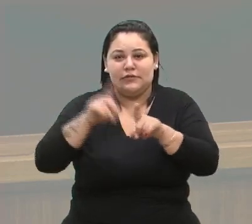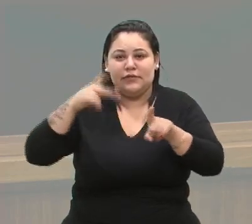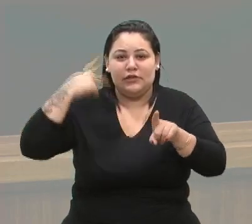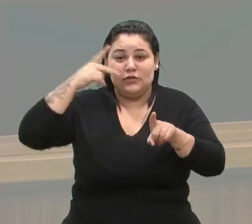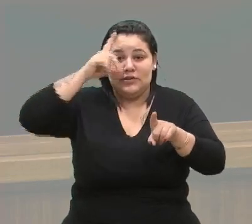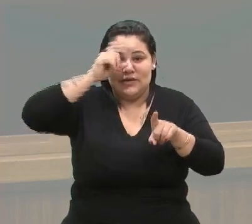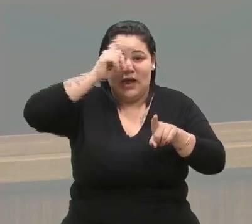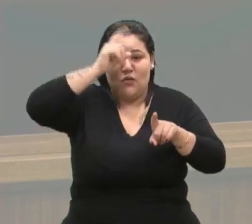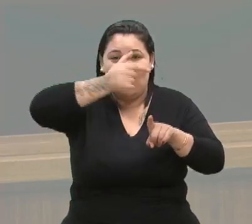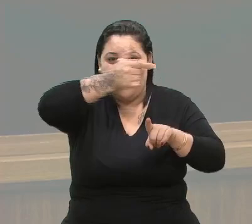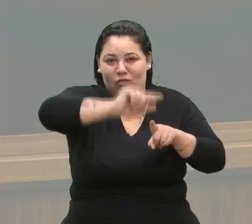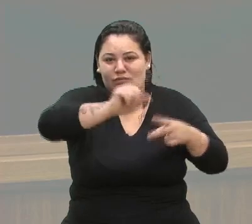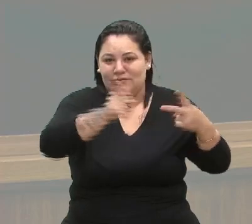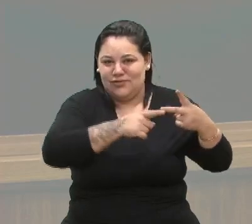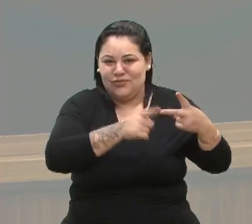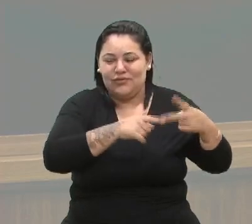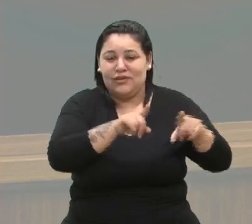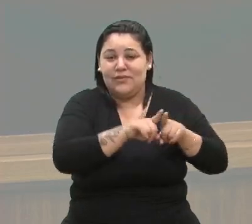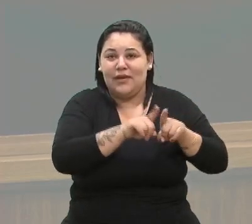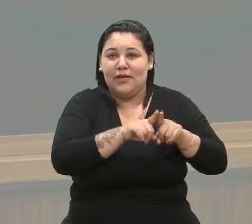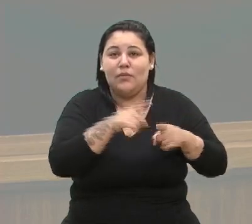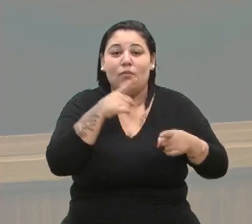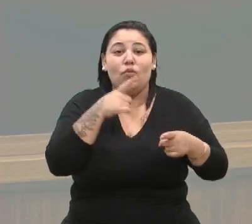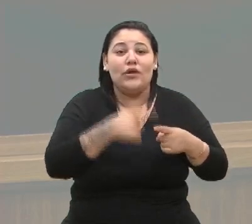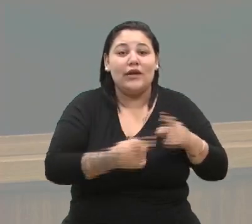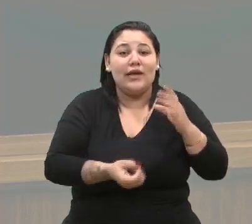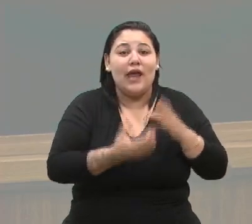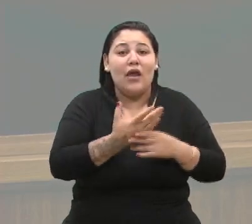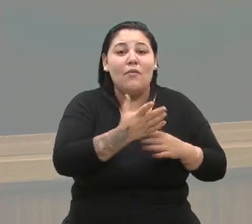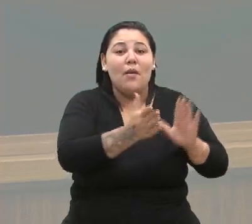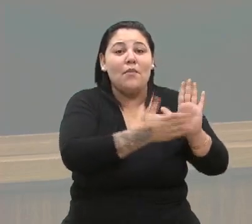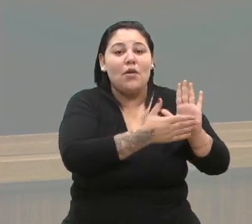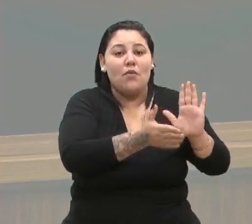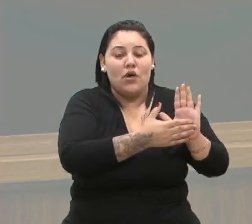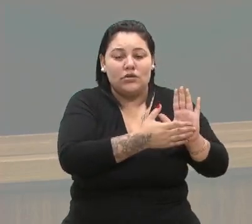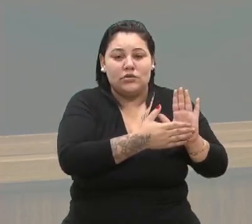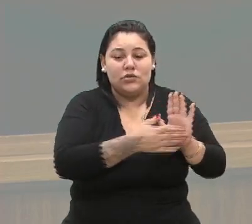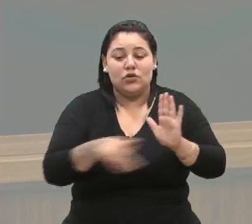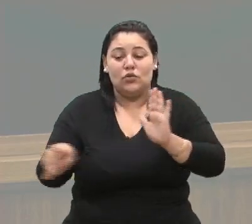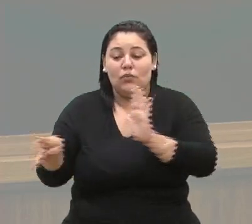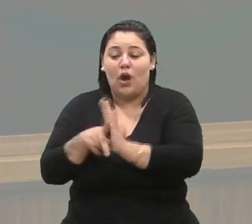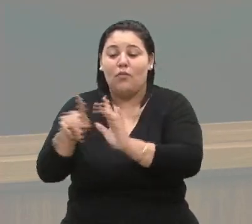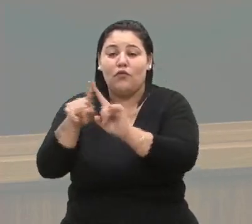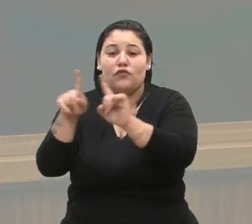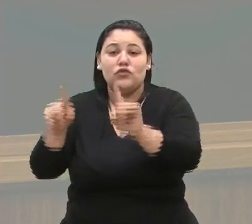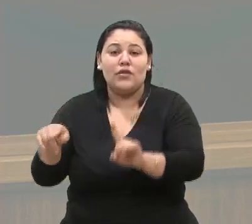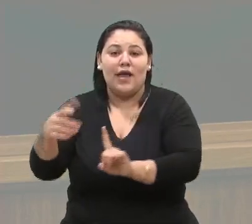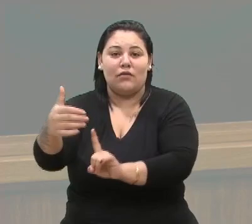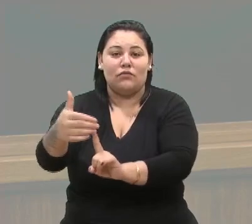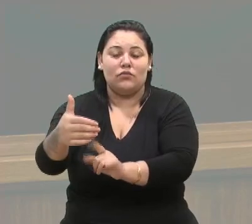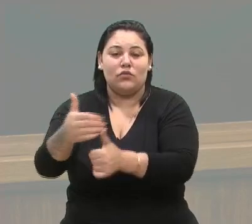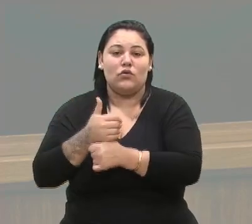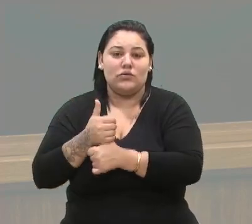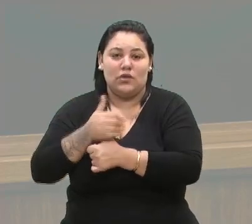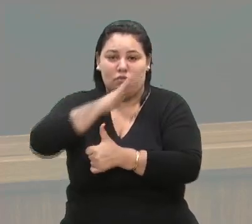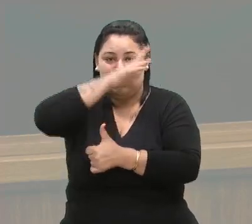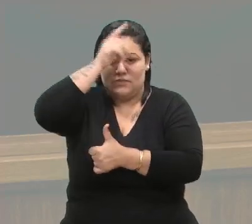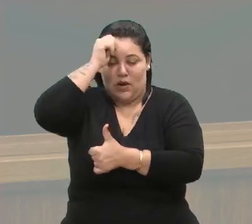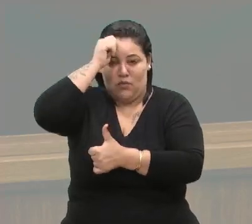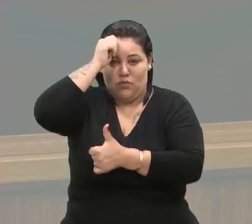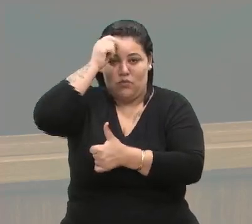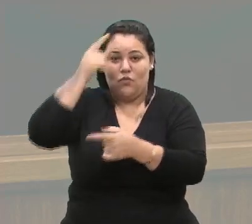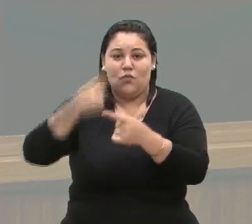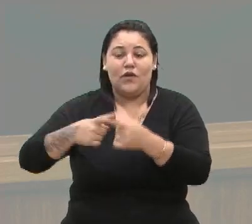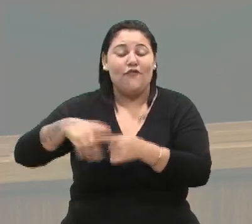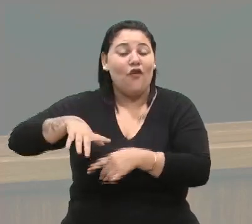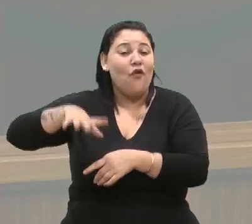emenda, foram frutos de uma proposta dos próprios conselheiros municipais. Foi